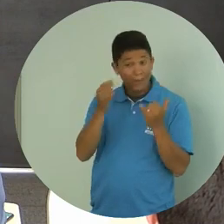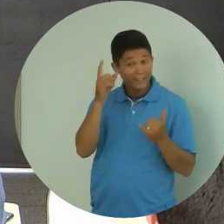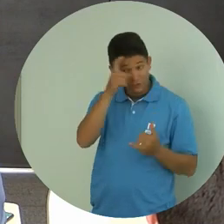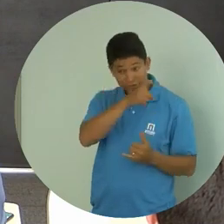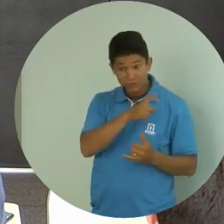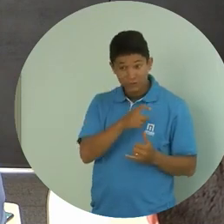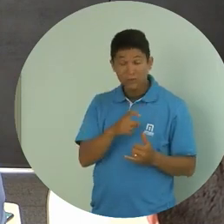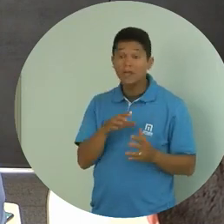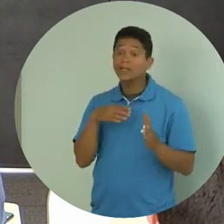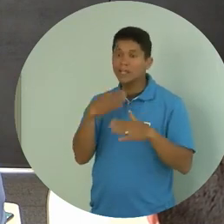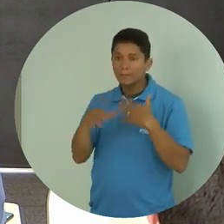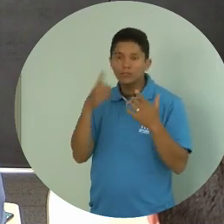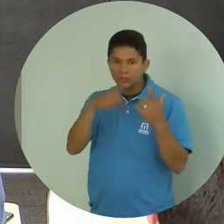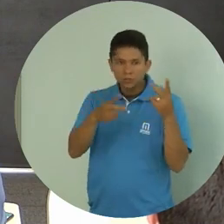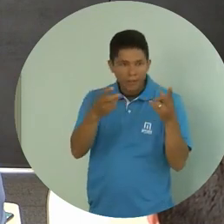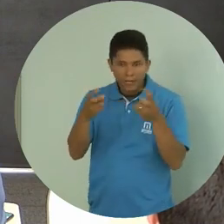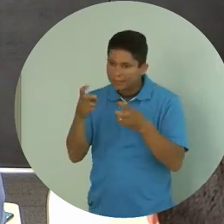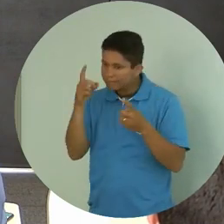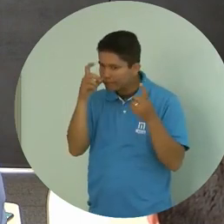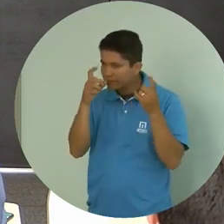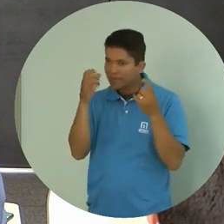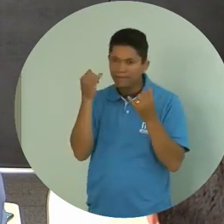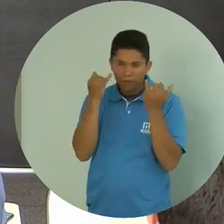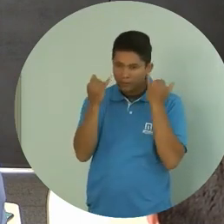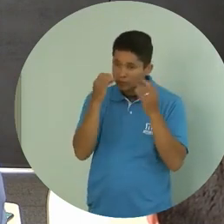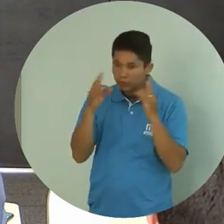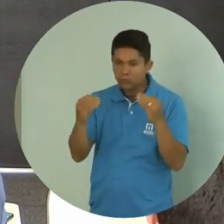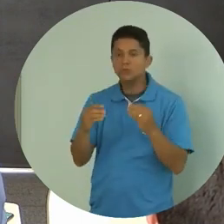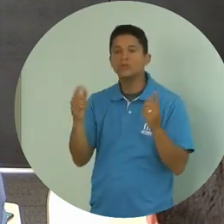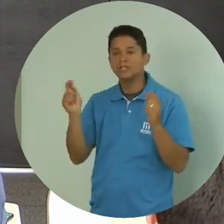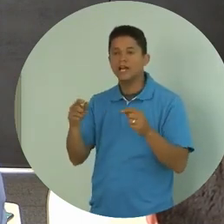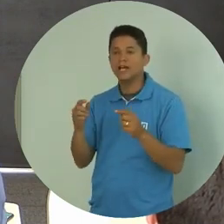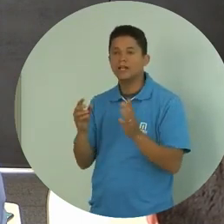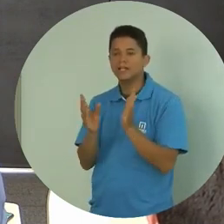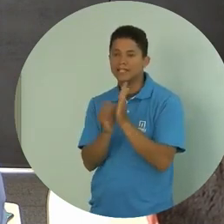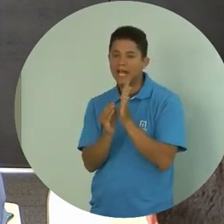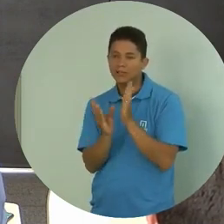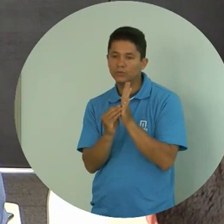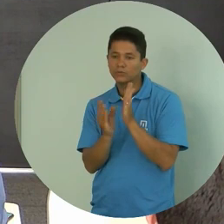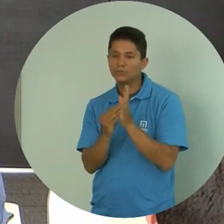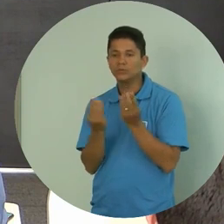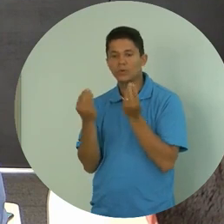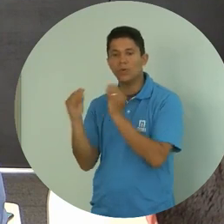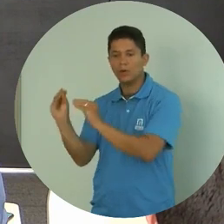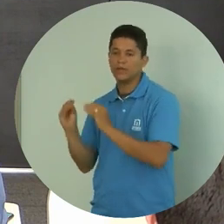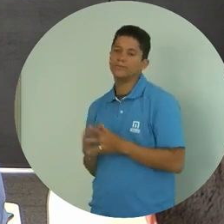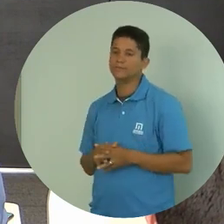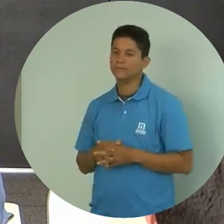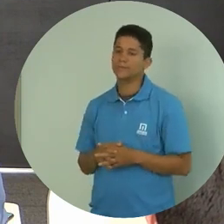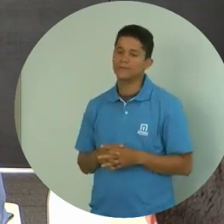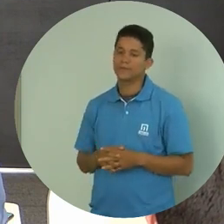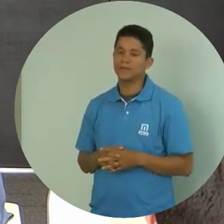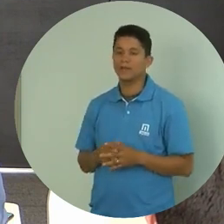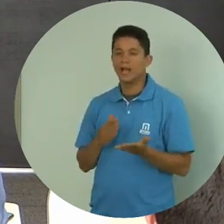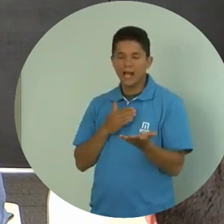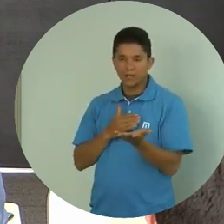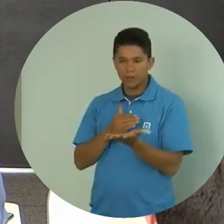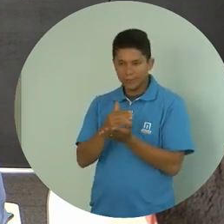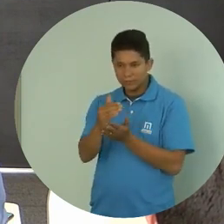tem ela, você consegue qualquer dado que você queira. Então, desde o início, a gente fez